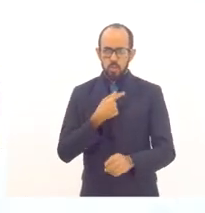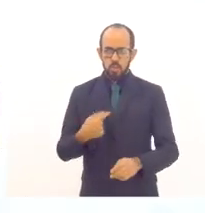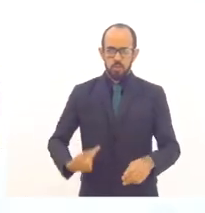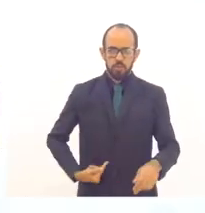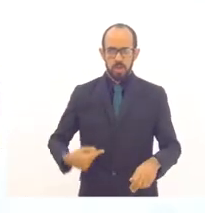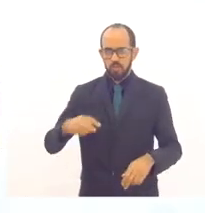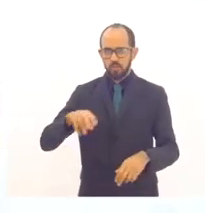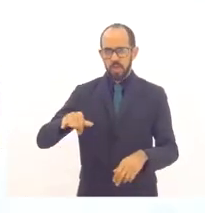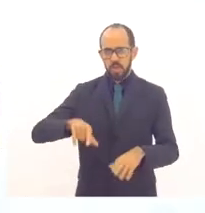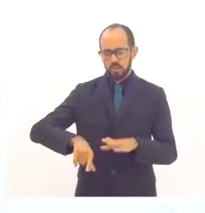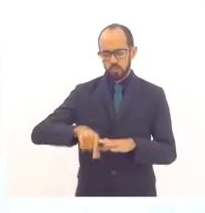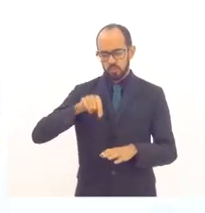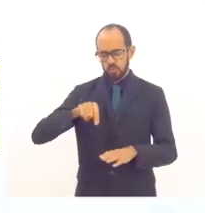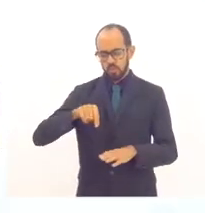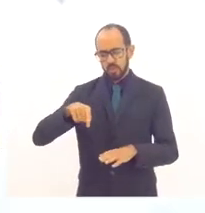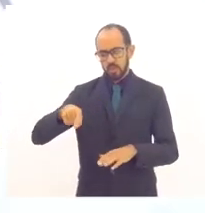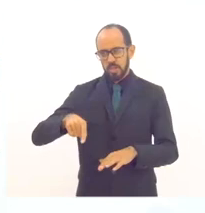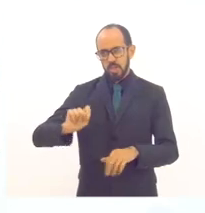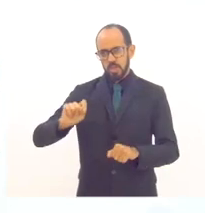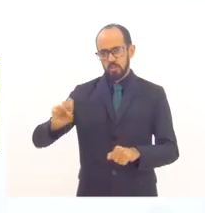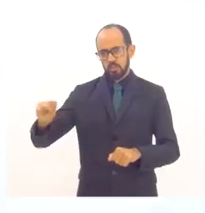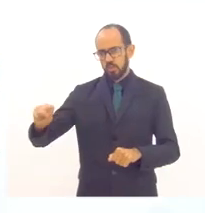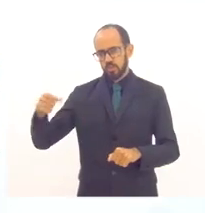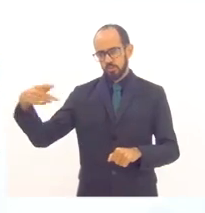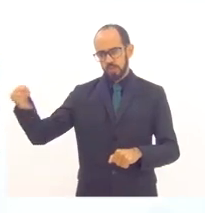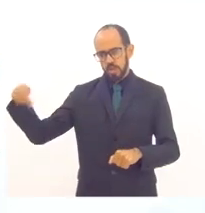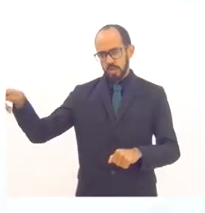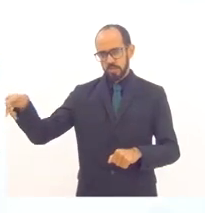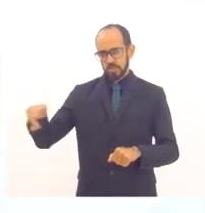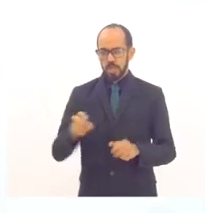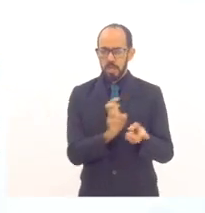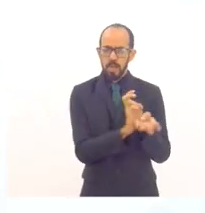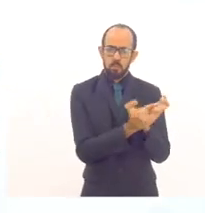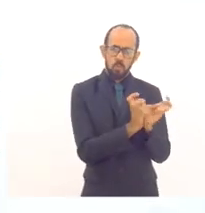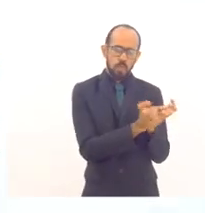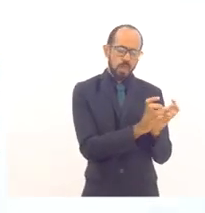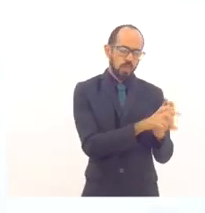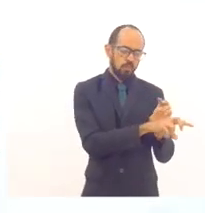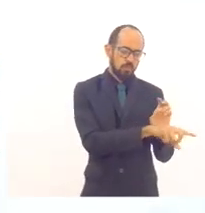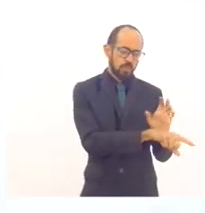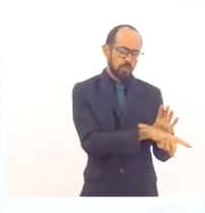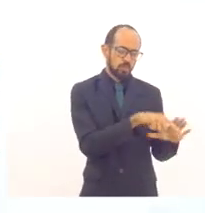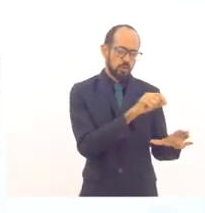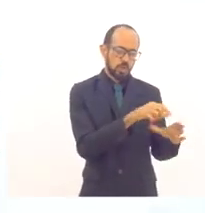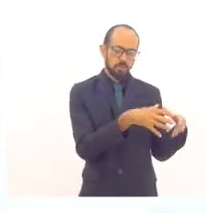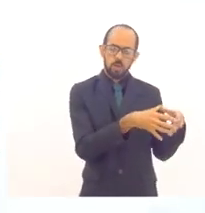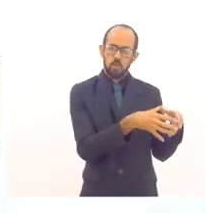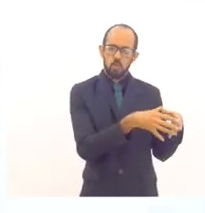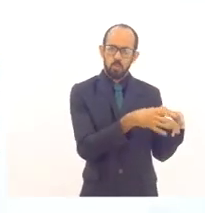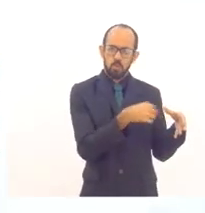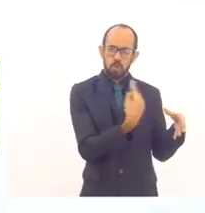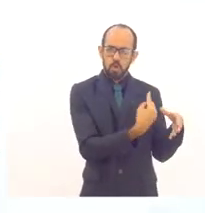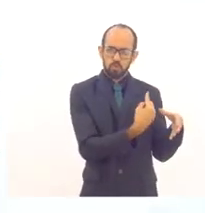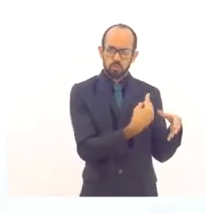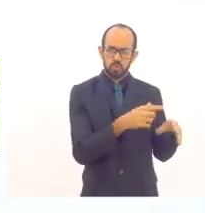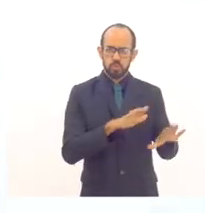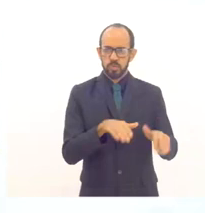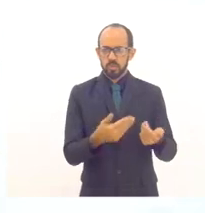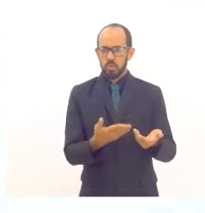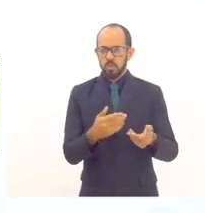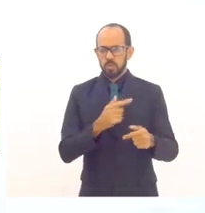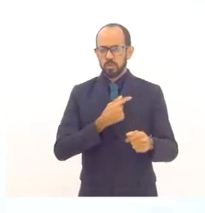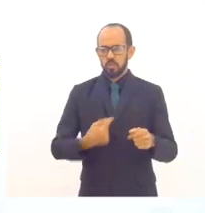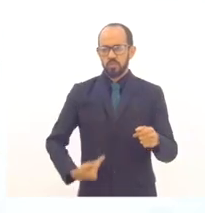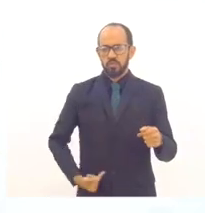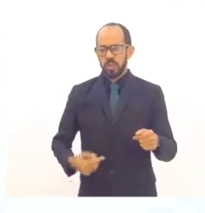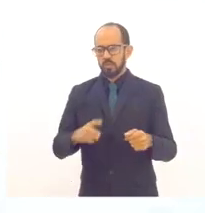indicar lá pelas secretarias, e a capoeira vai indicar pela capoeira. Então, esse negócio do governo